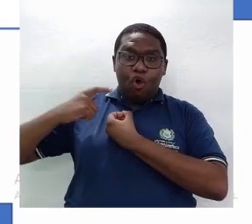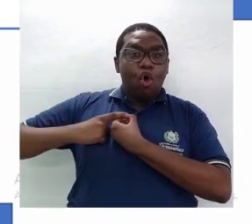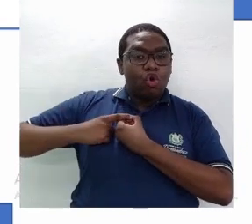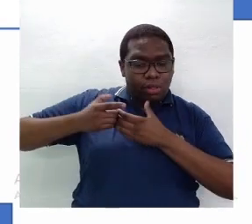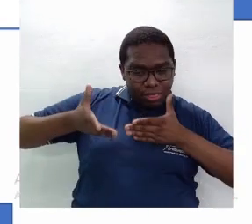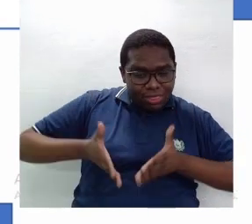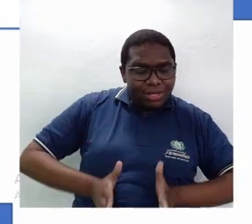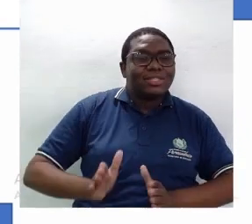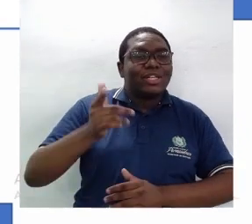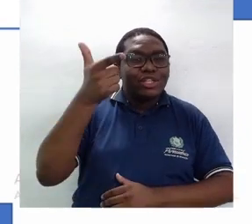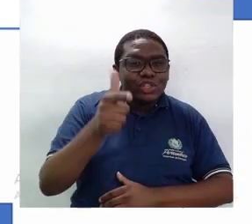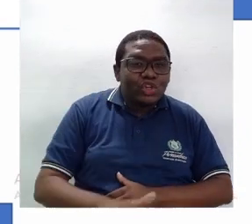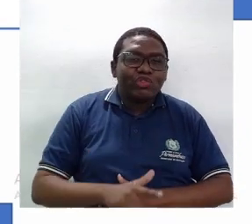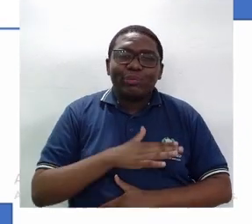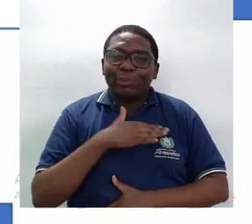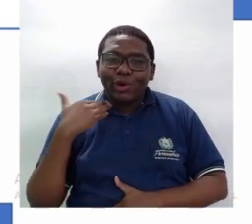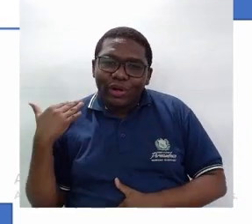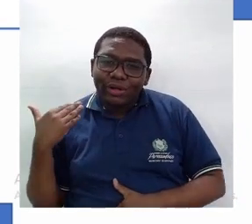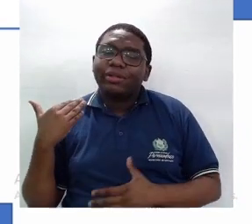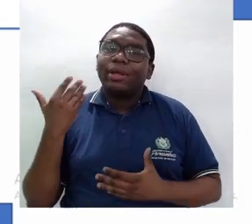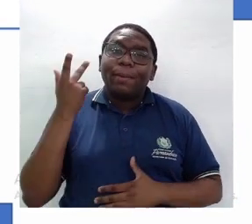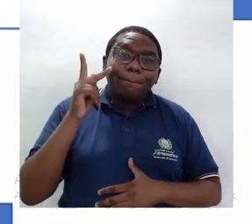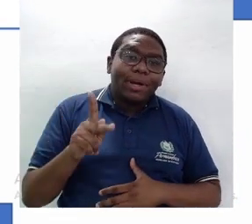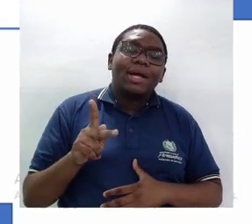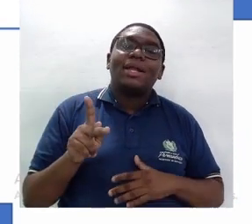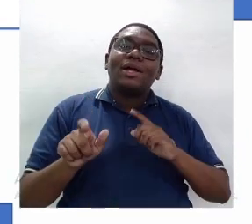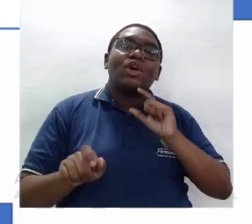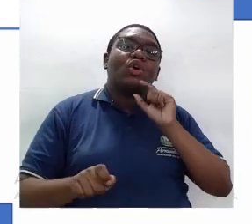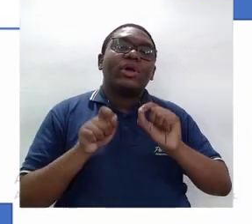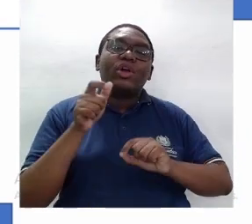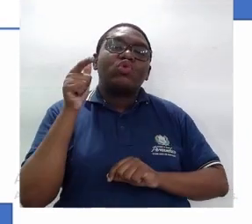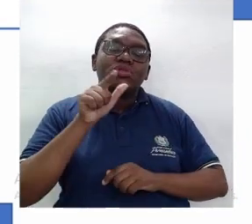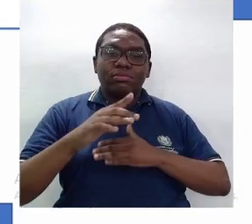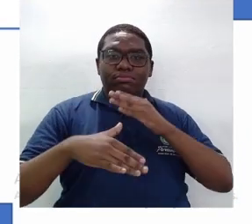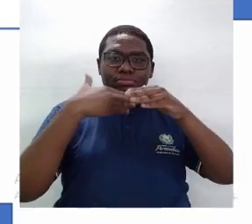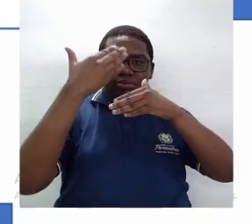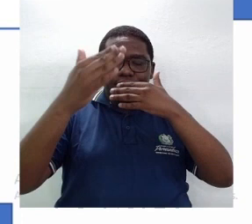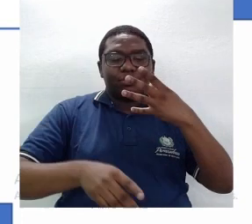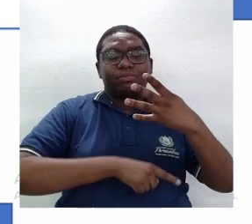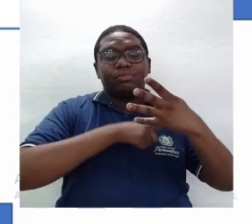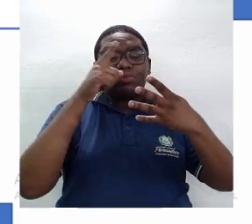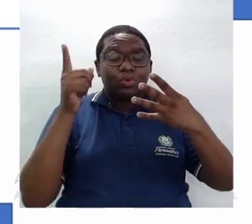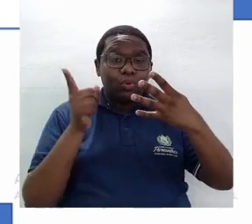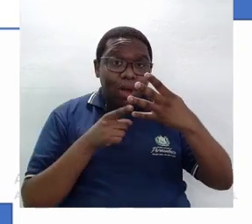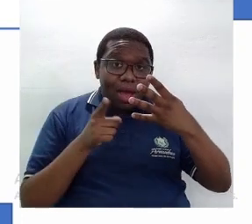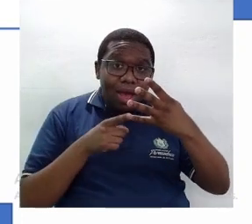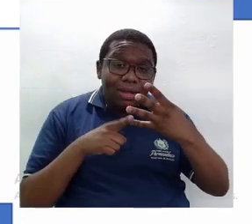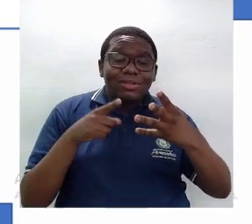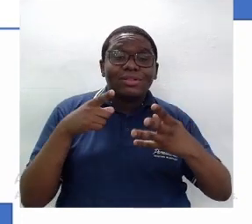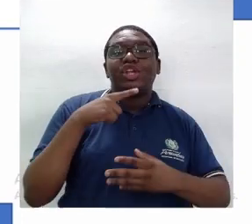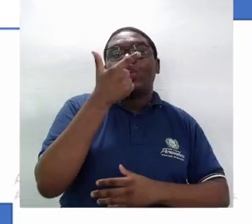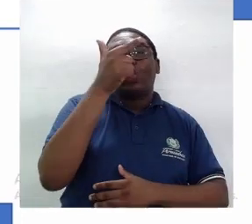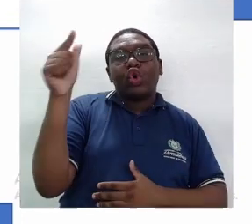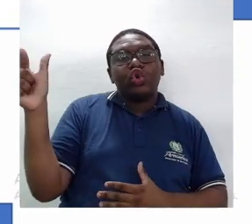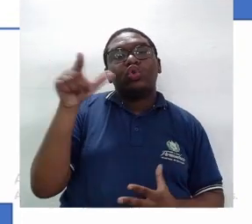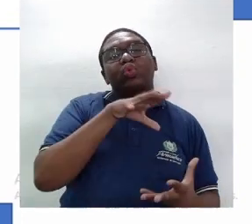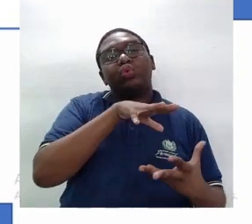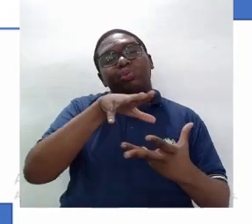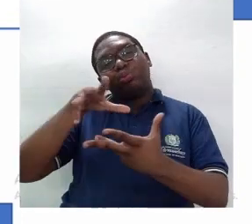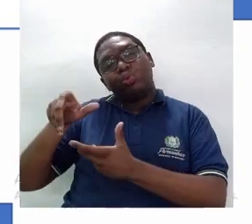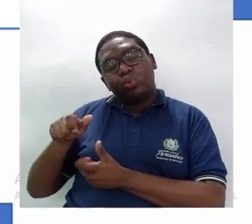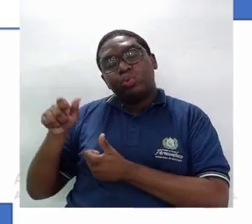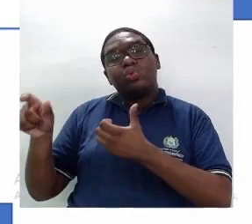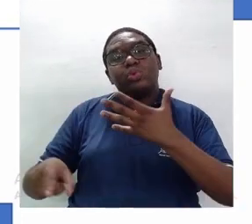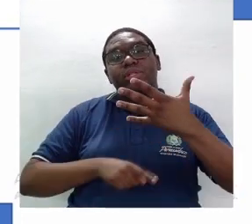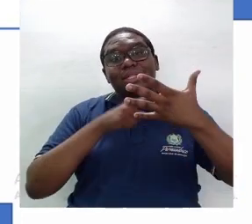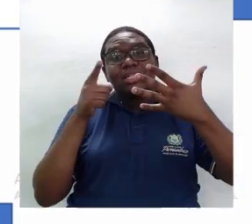nascer depois da morte, para se aprimorar. Quarto, a existência de outros mundos habitados.